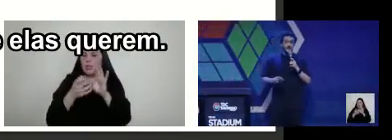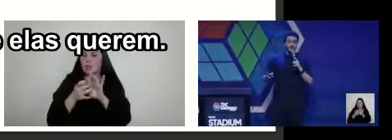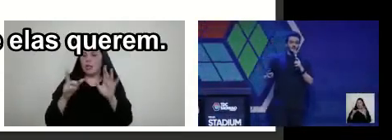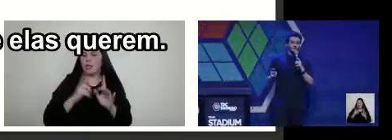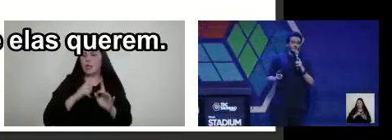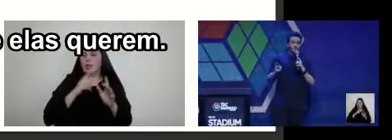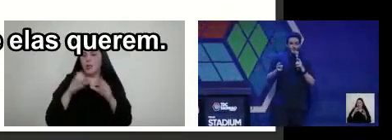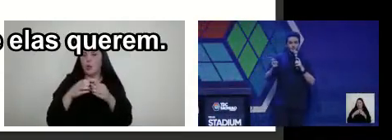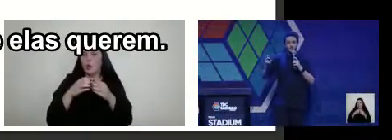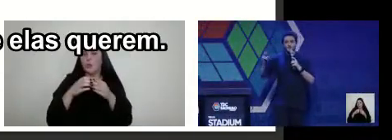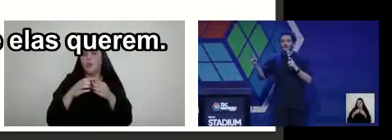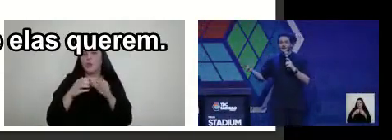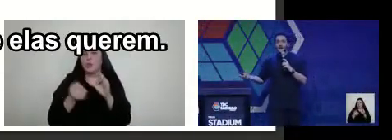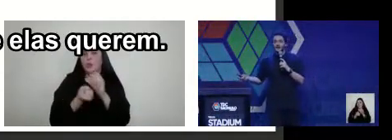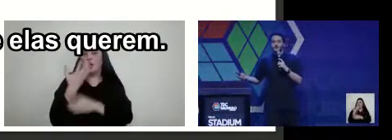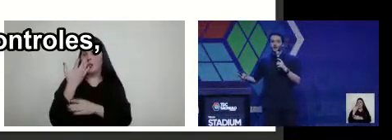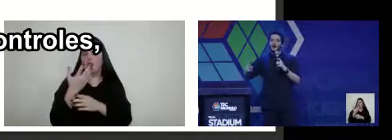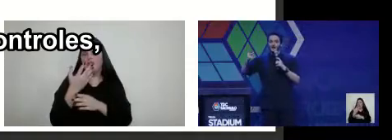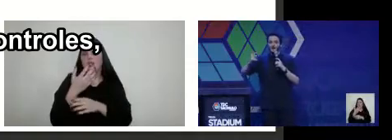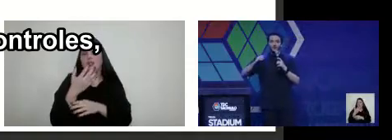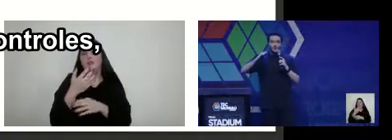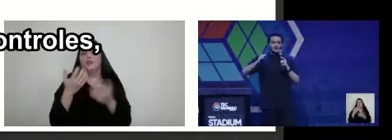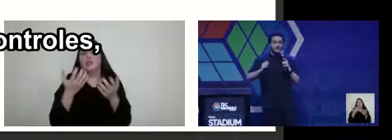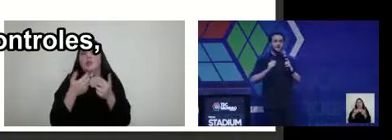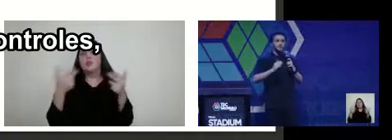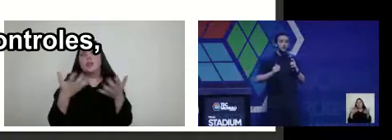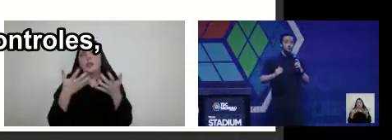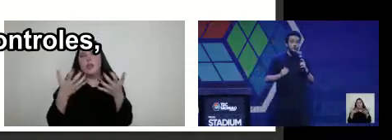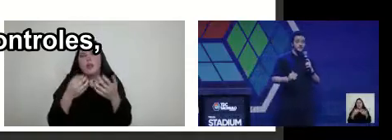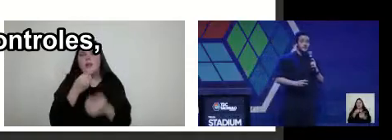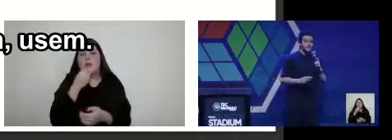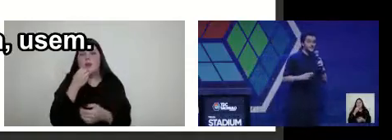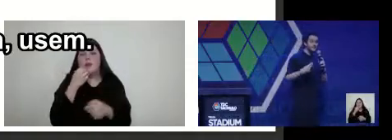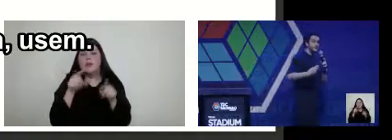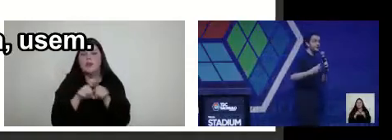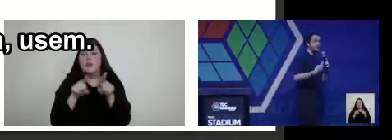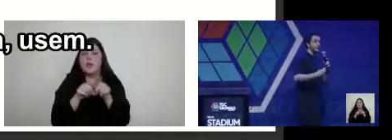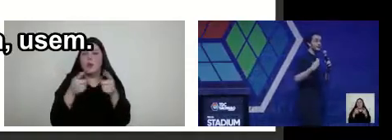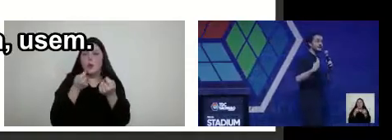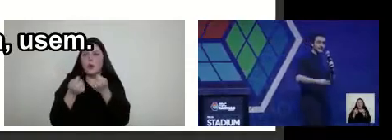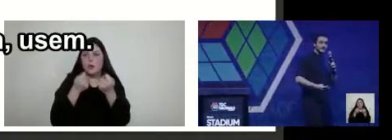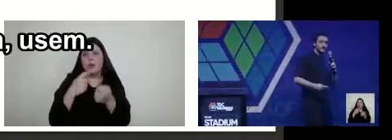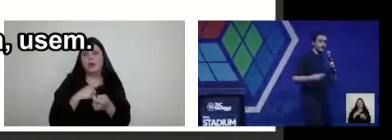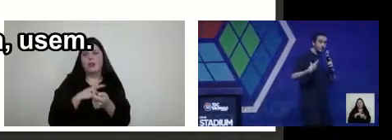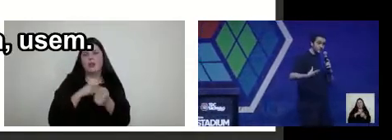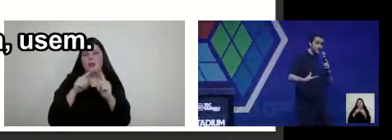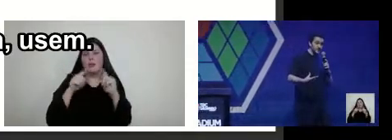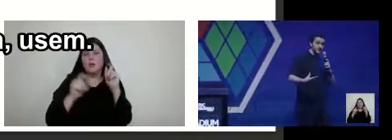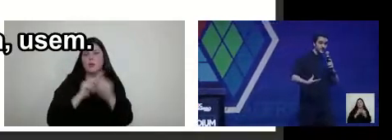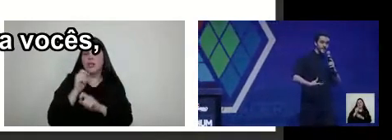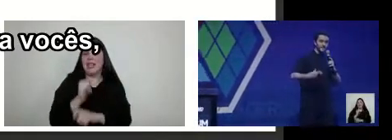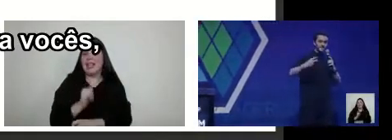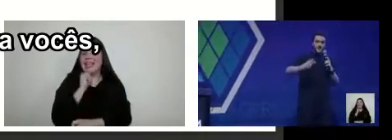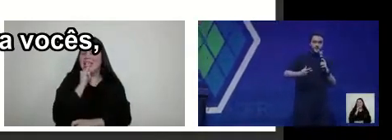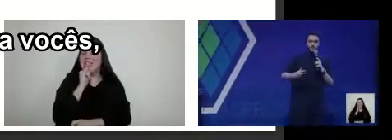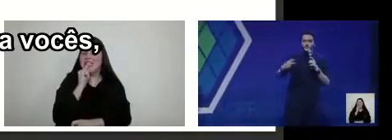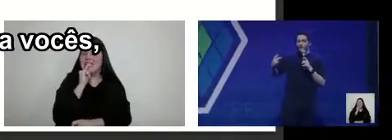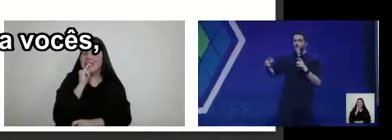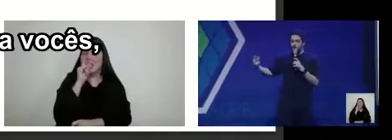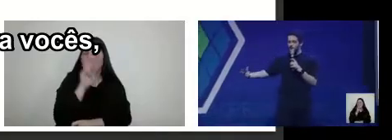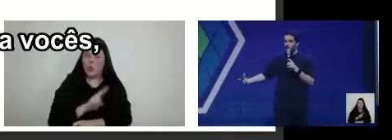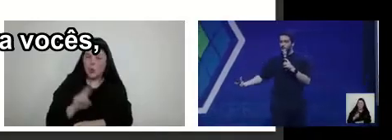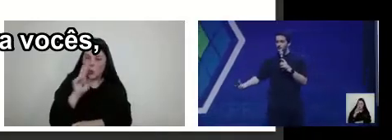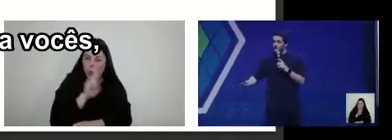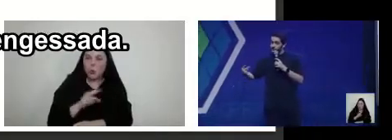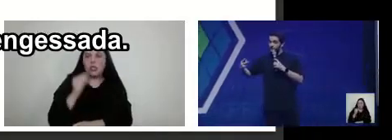delas criarem mais ou menos o que elas querem. Claro, com guardrails, com controles. Mas a gente fala, olha, testem, usem, vejam o que